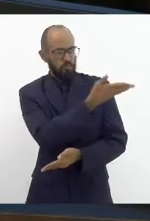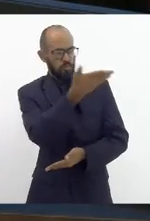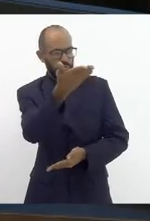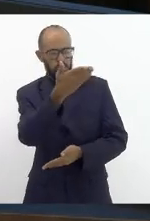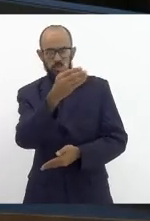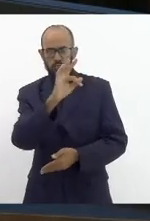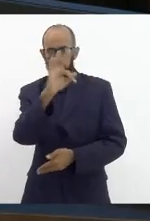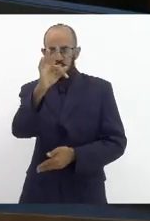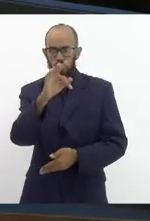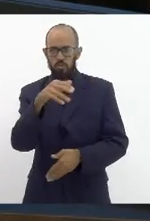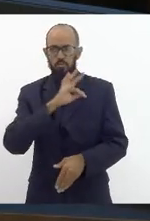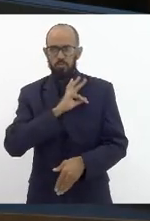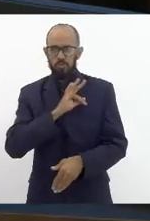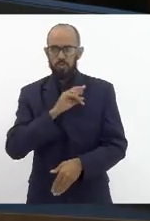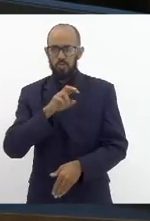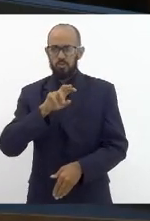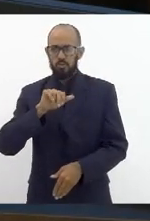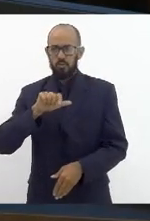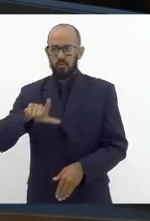civis.